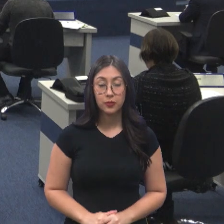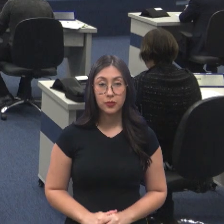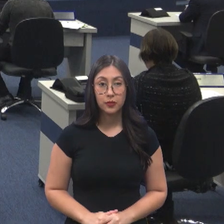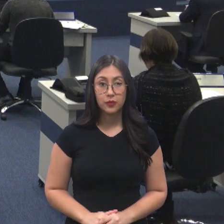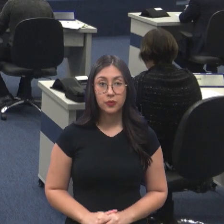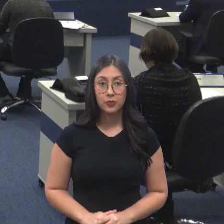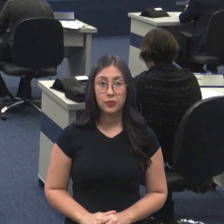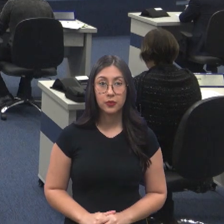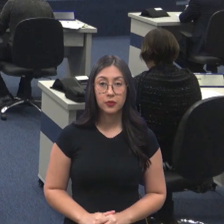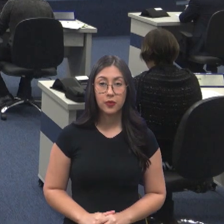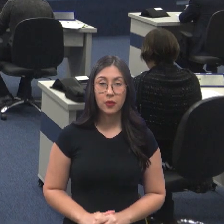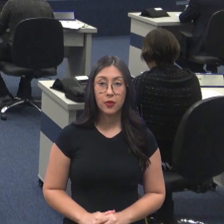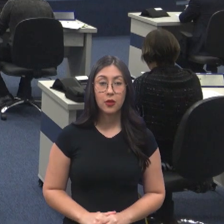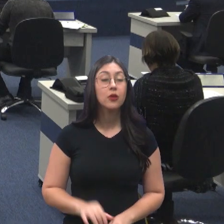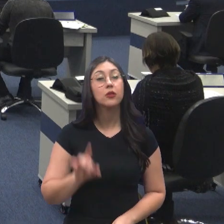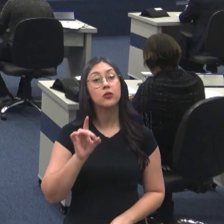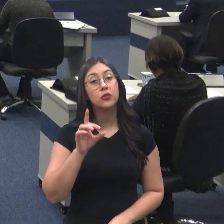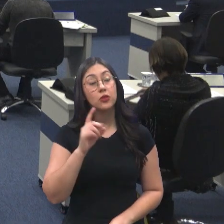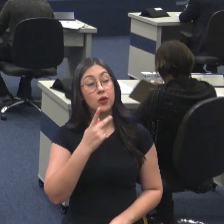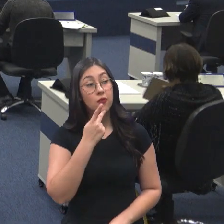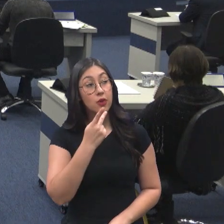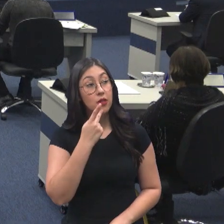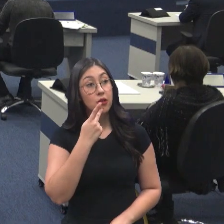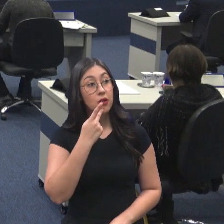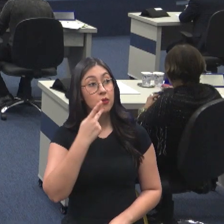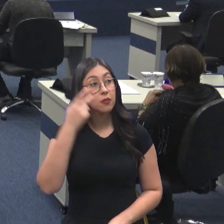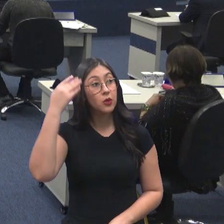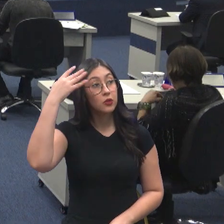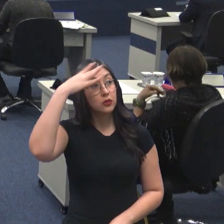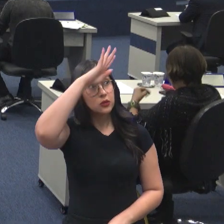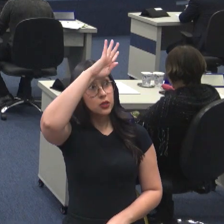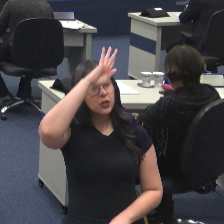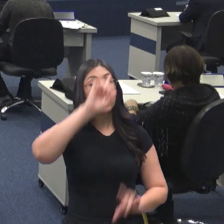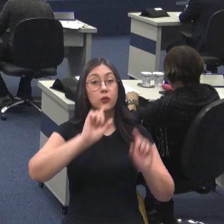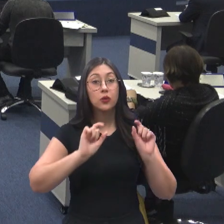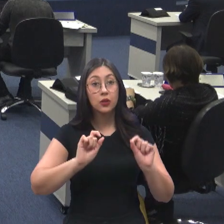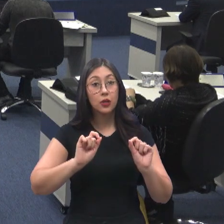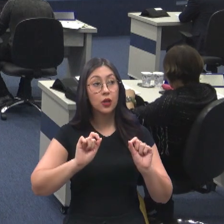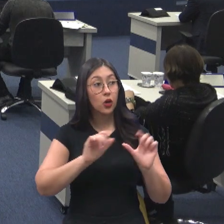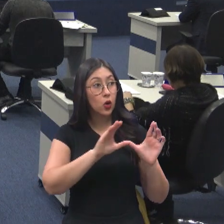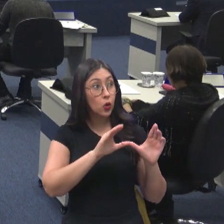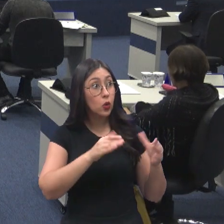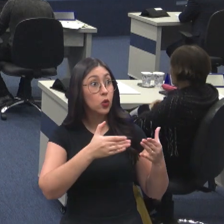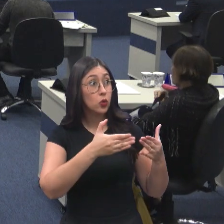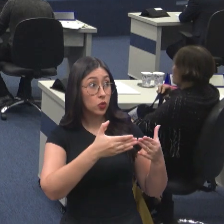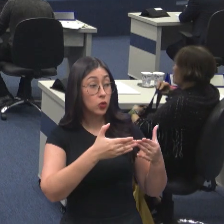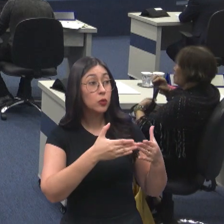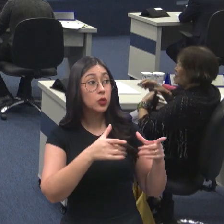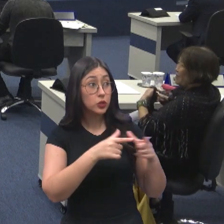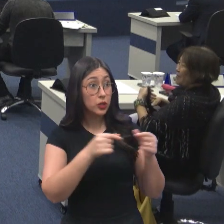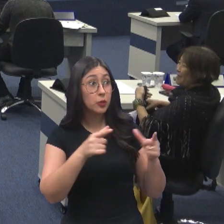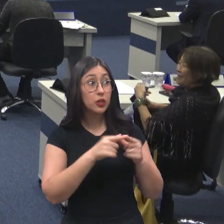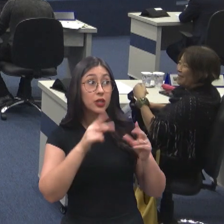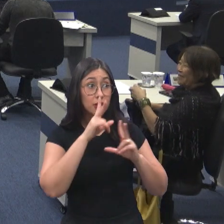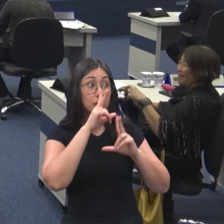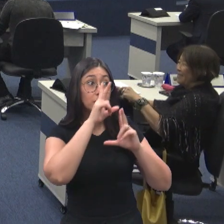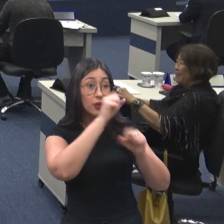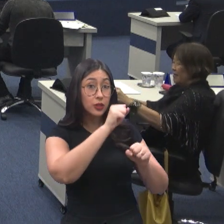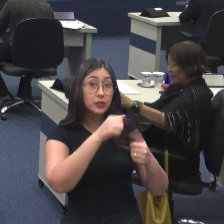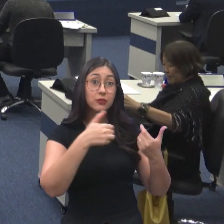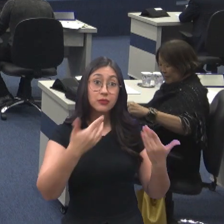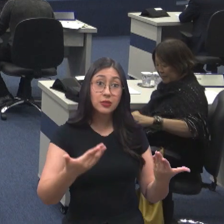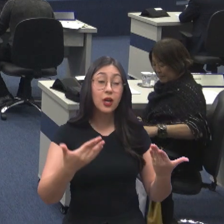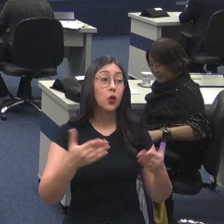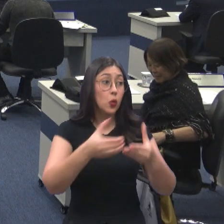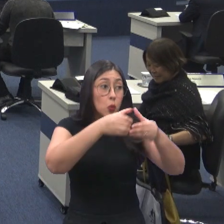Só falar, vereador Sena, é que a colônia japonesa está forte aqui, né? Então, está caro o ovo, está caro a picanha, não